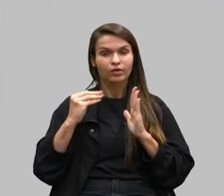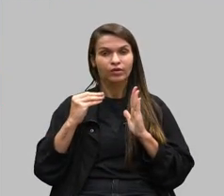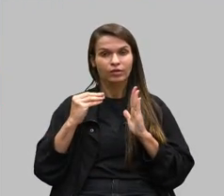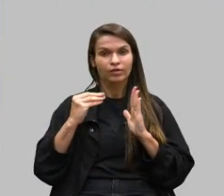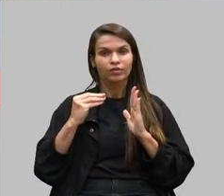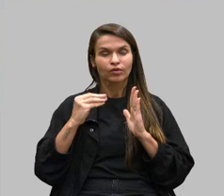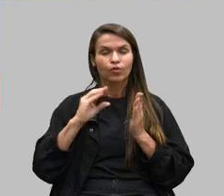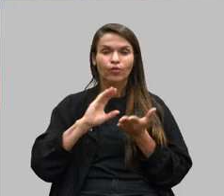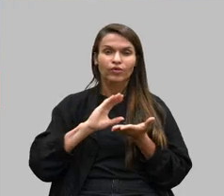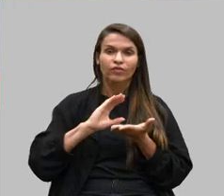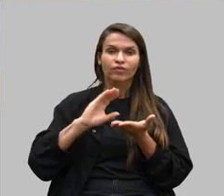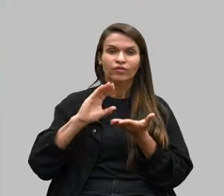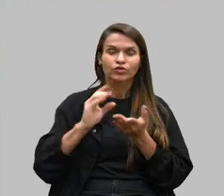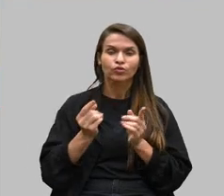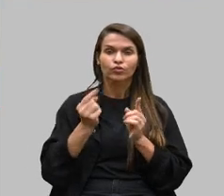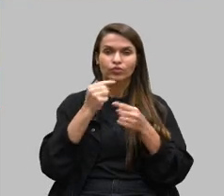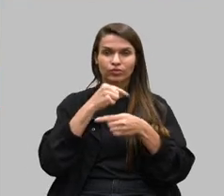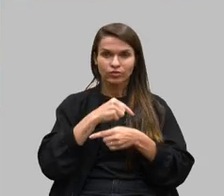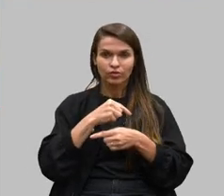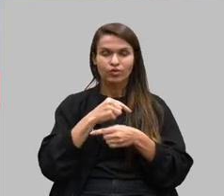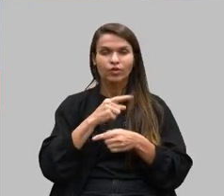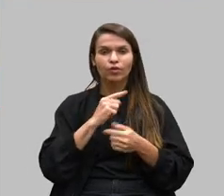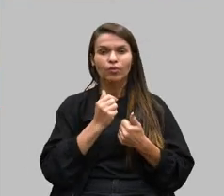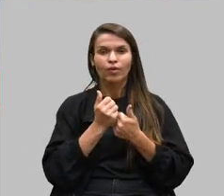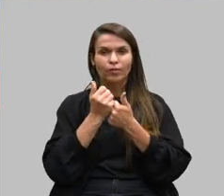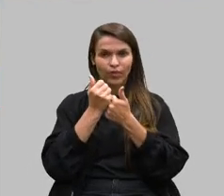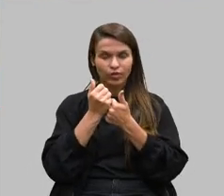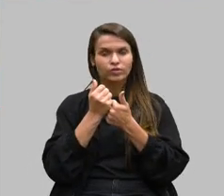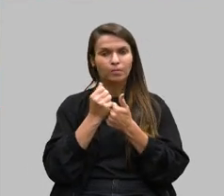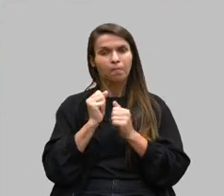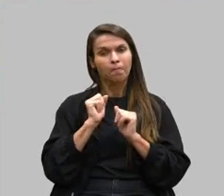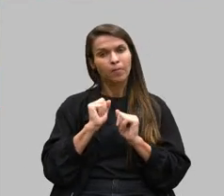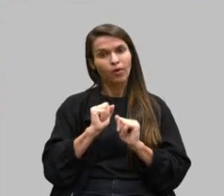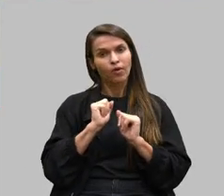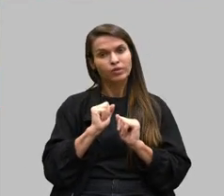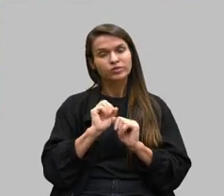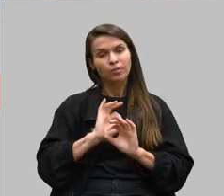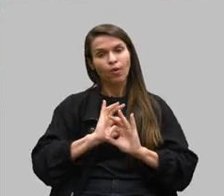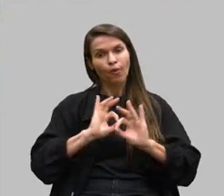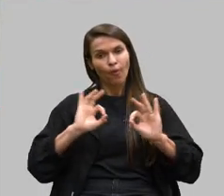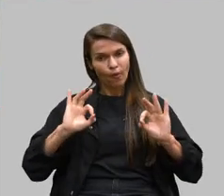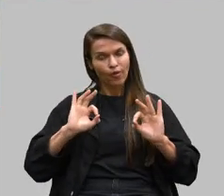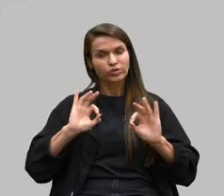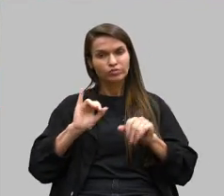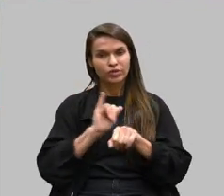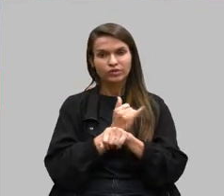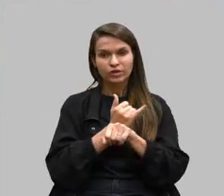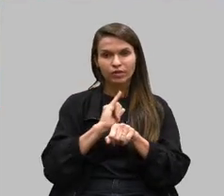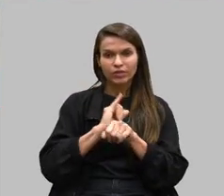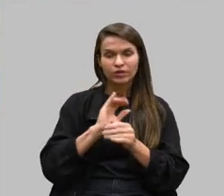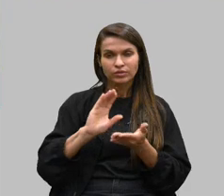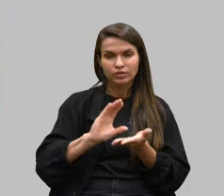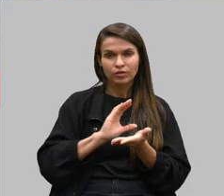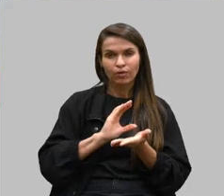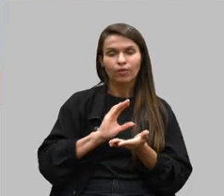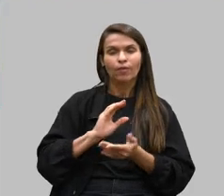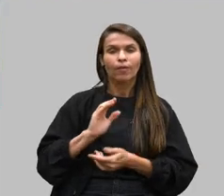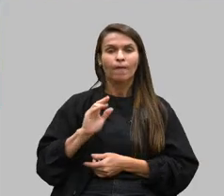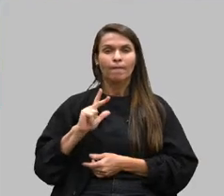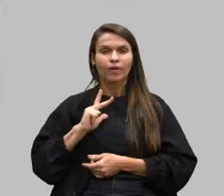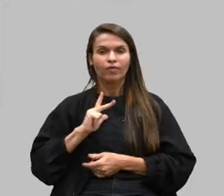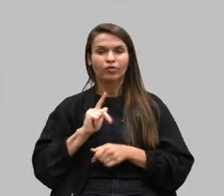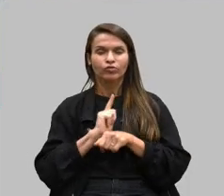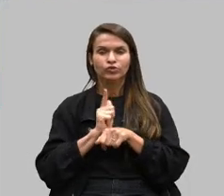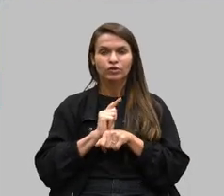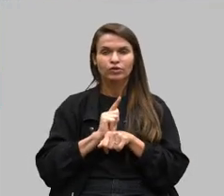do investimento cruzado por meio de aporte pode ser uma excelente saída para que esses recursos privados com Gestão Pública possam